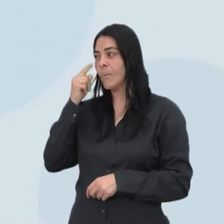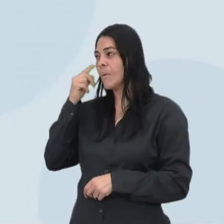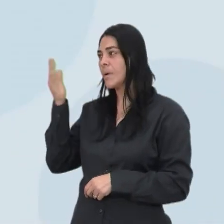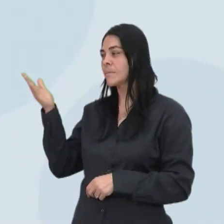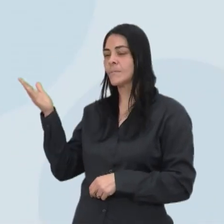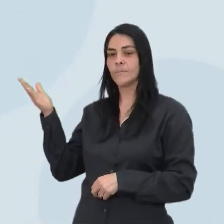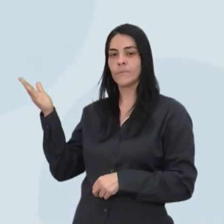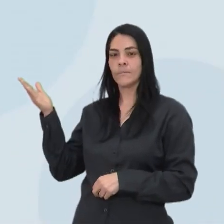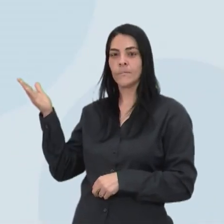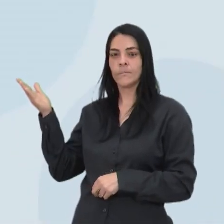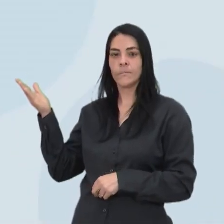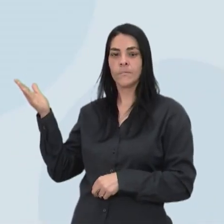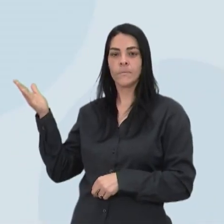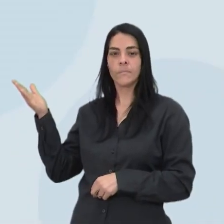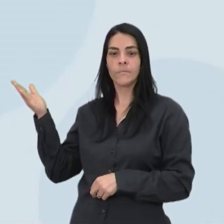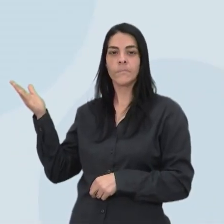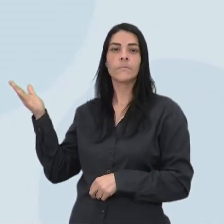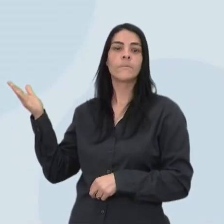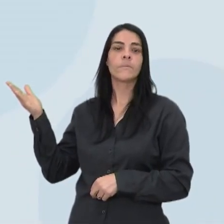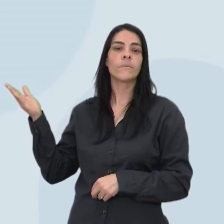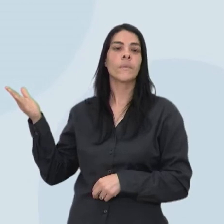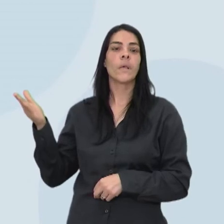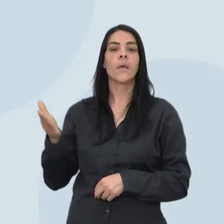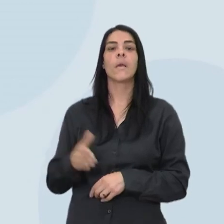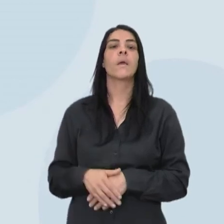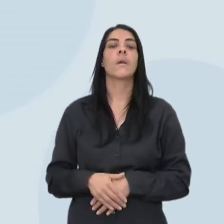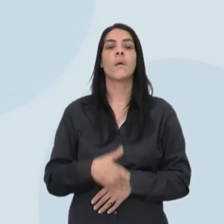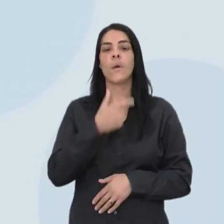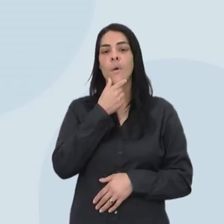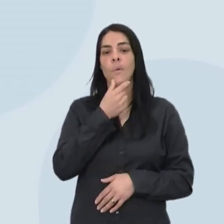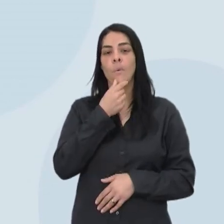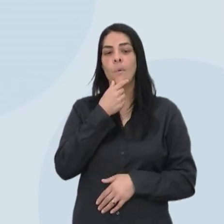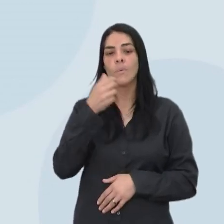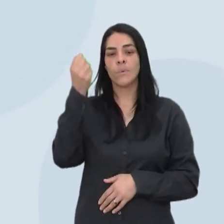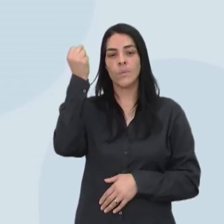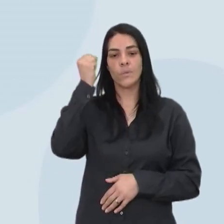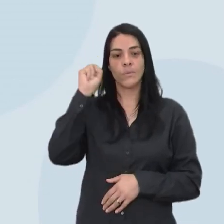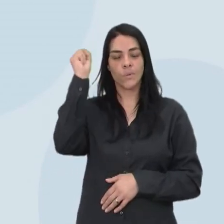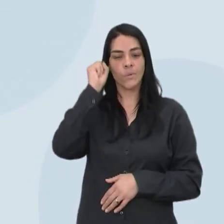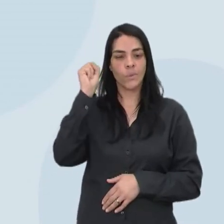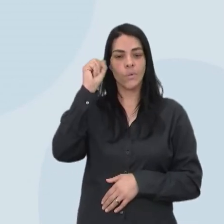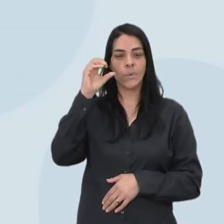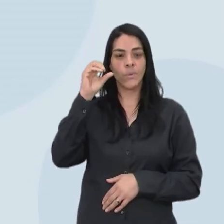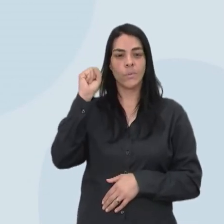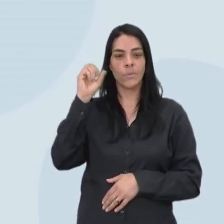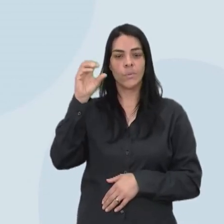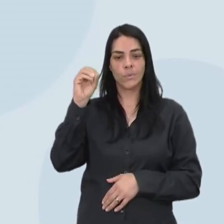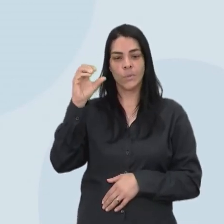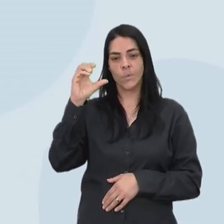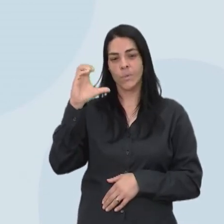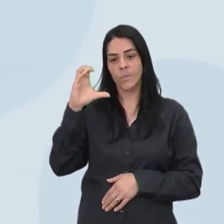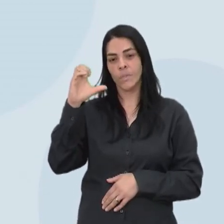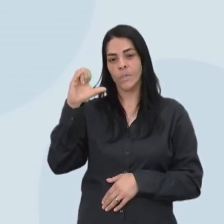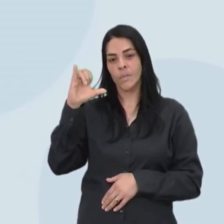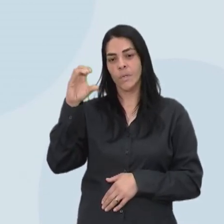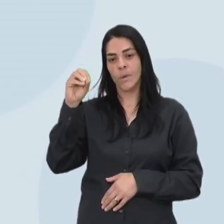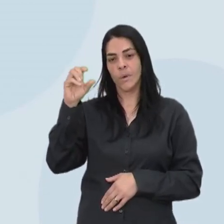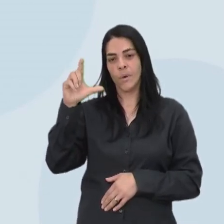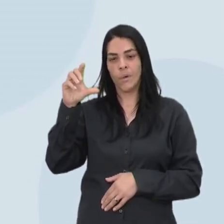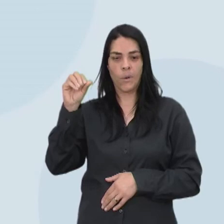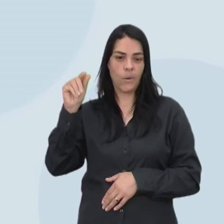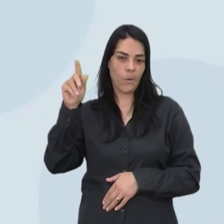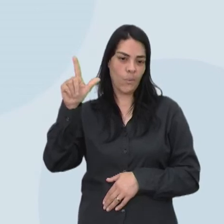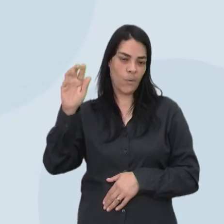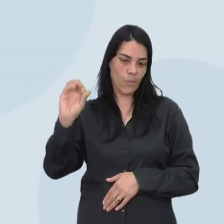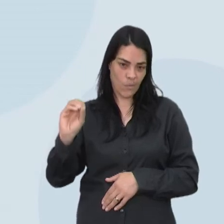é Aníbal Quijano, ele é um sociólogo peruano e ele é um dos pensadores aí do próprio conceito de colonialidade